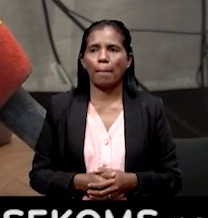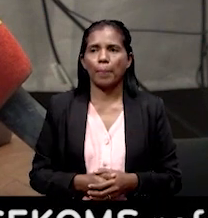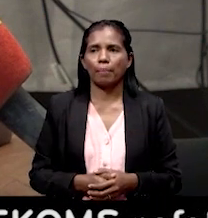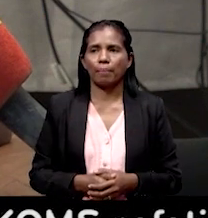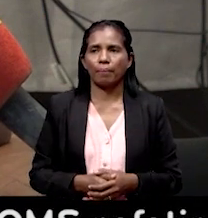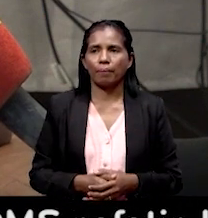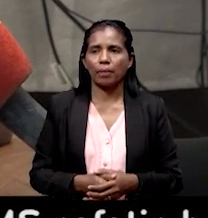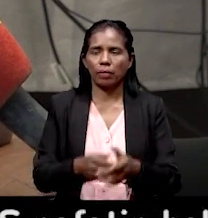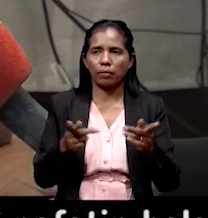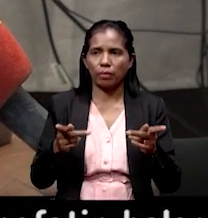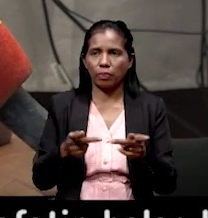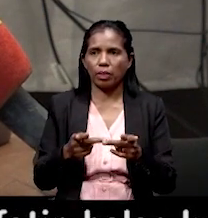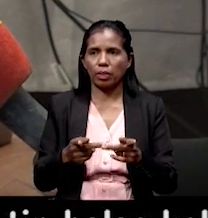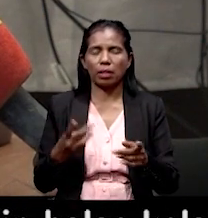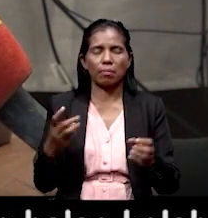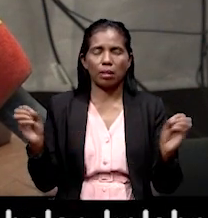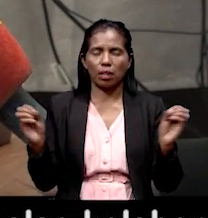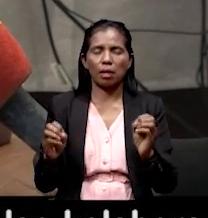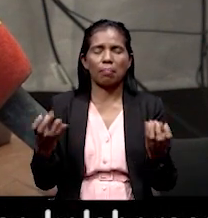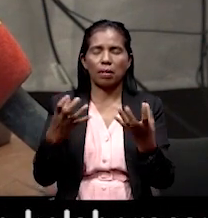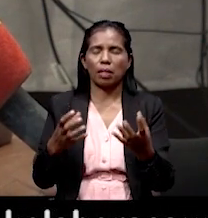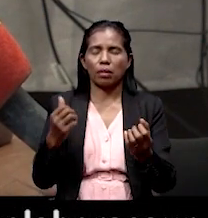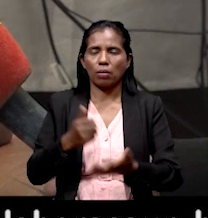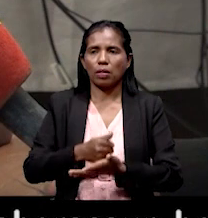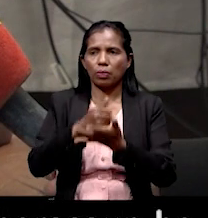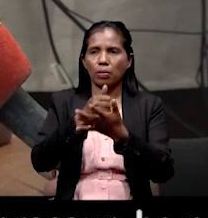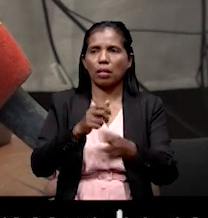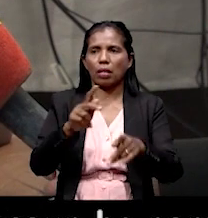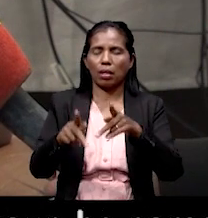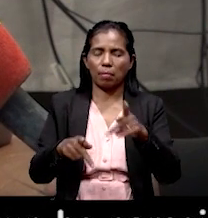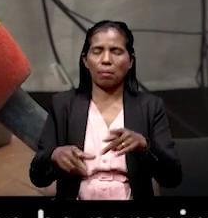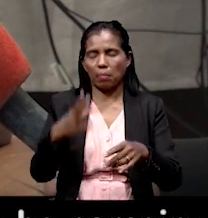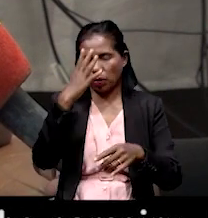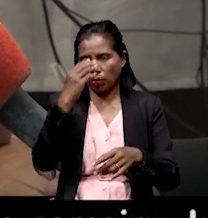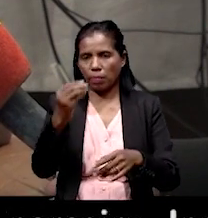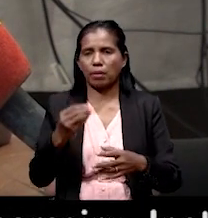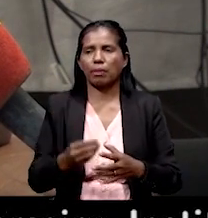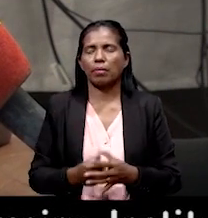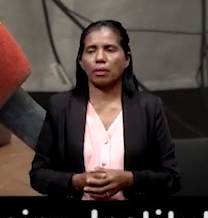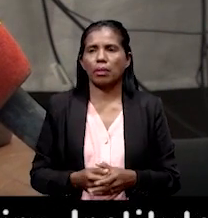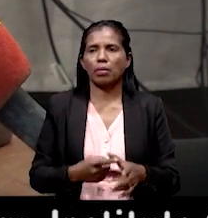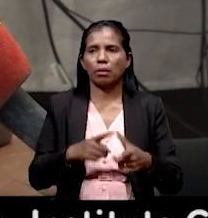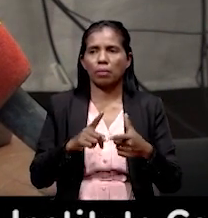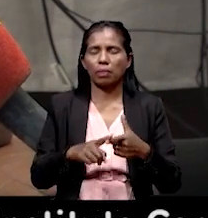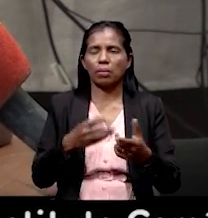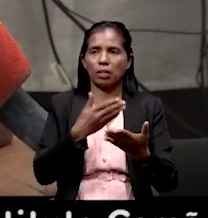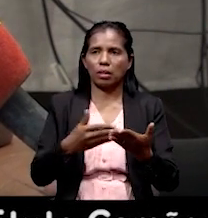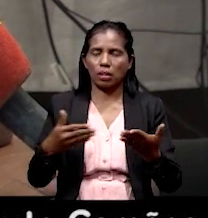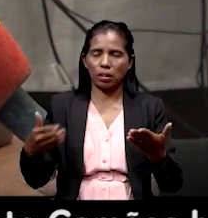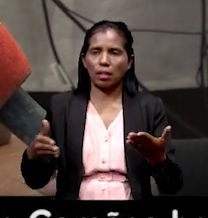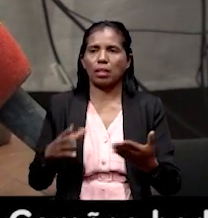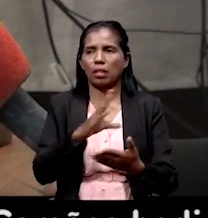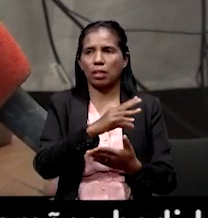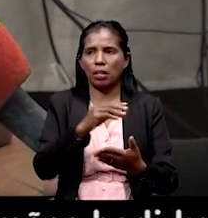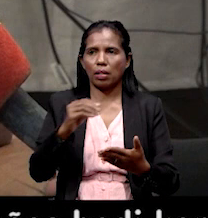fati nami la suficiente atu halo tratamento ba baisa lili ba baisa no mos equipamentos i